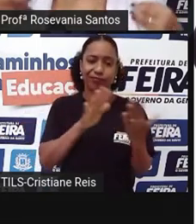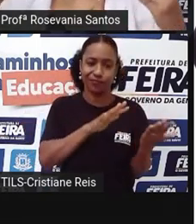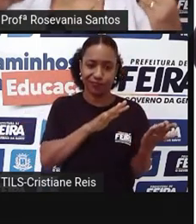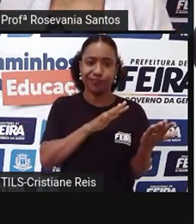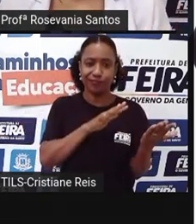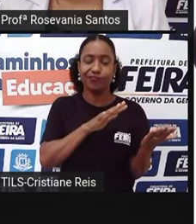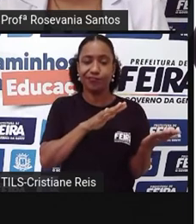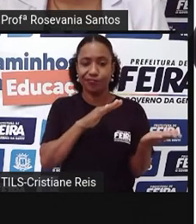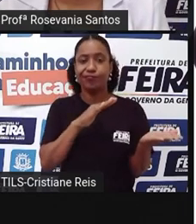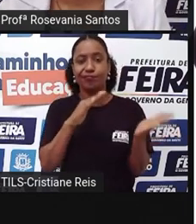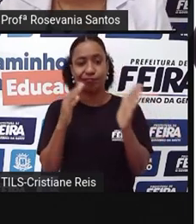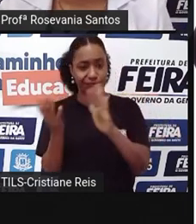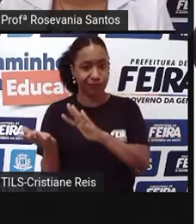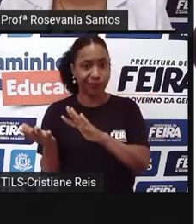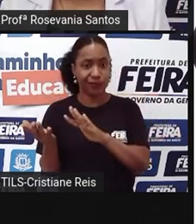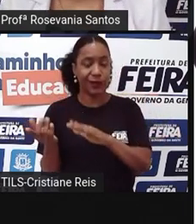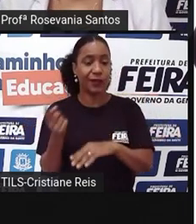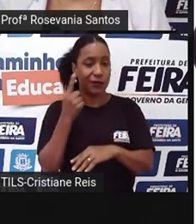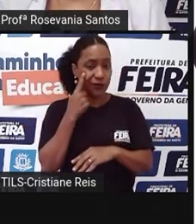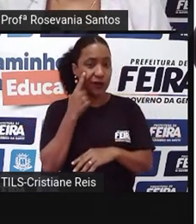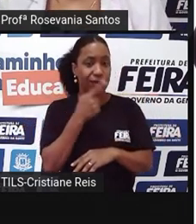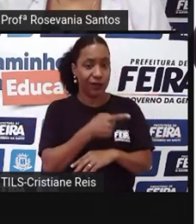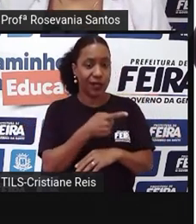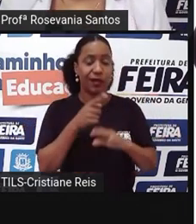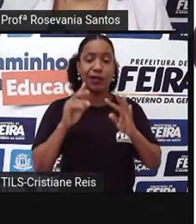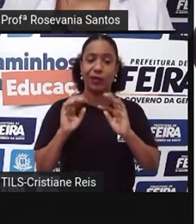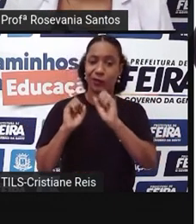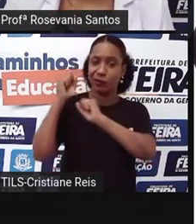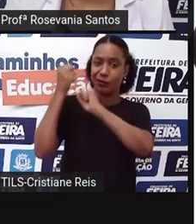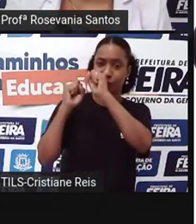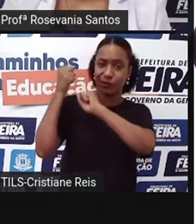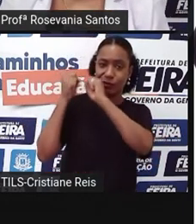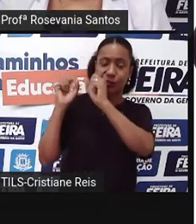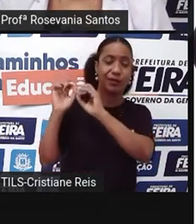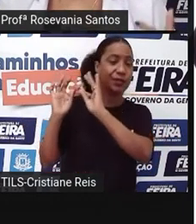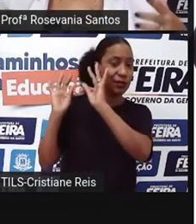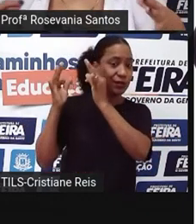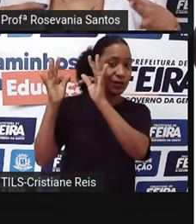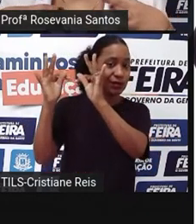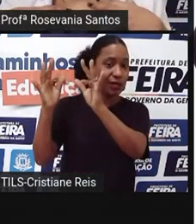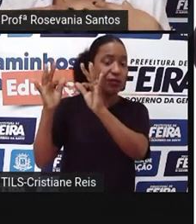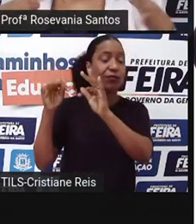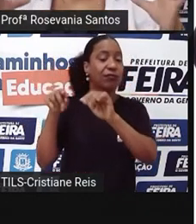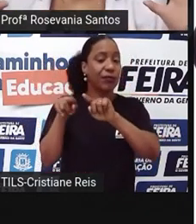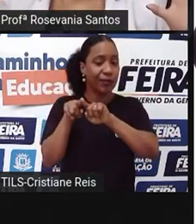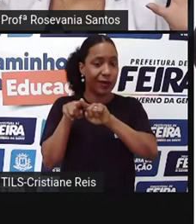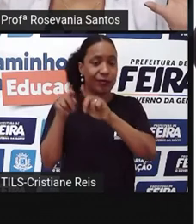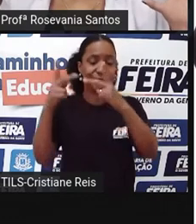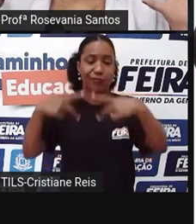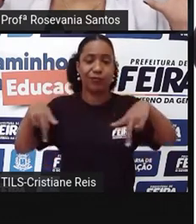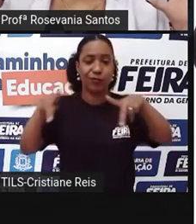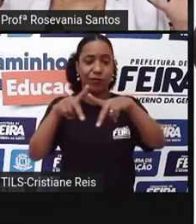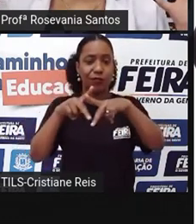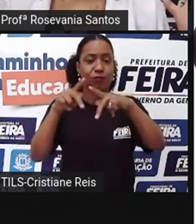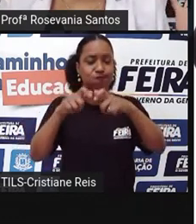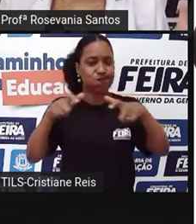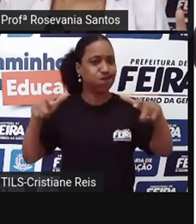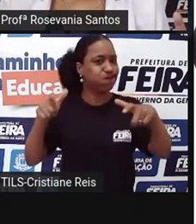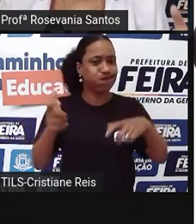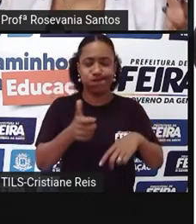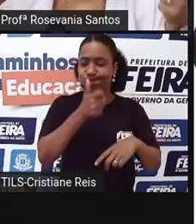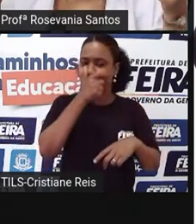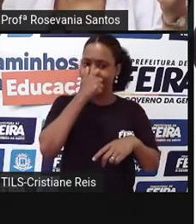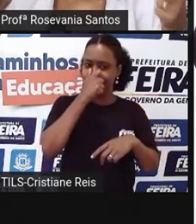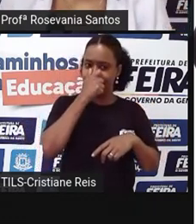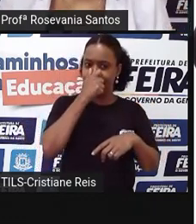industrial, altamente povoada aí, né, essa região, e populosa também, né? Então a gente, nesse